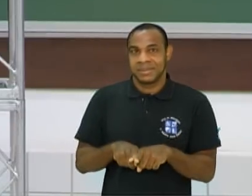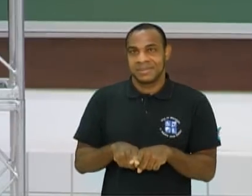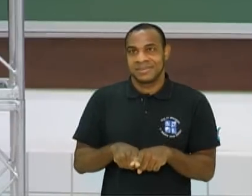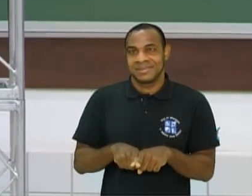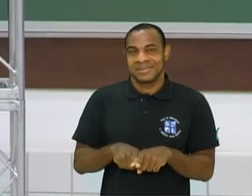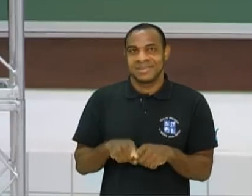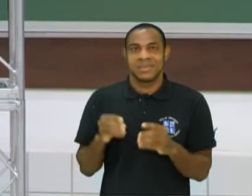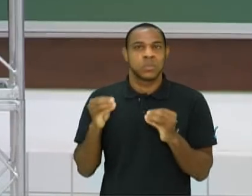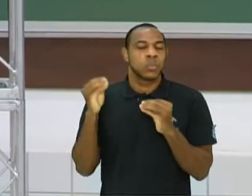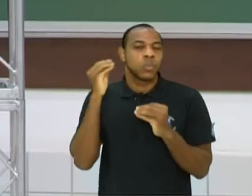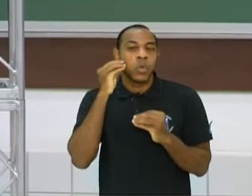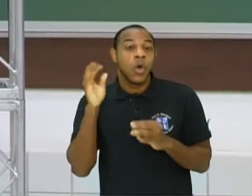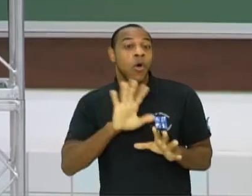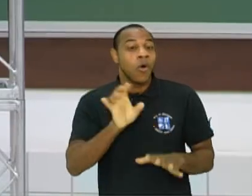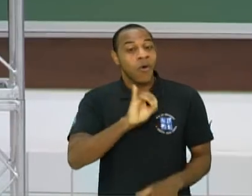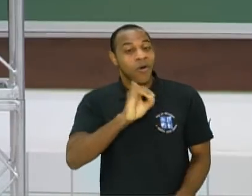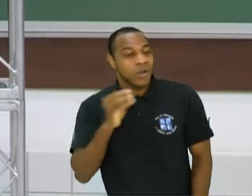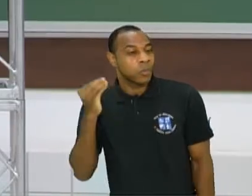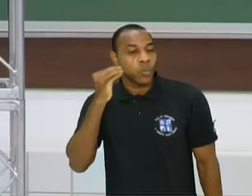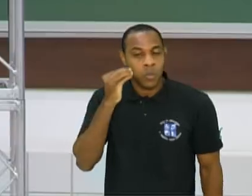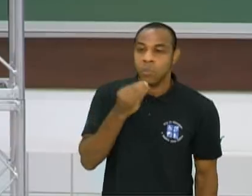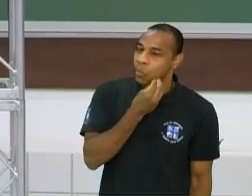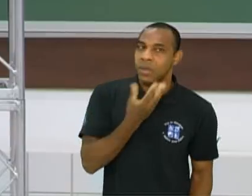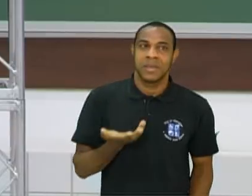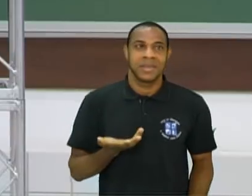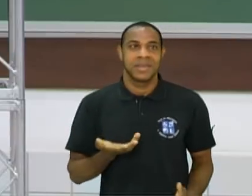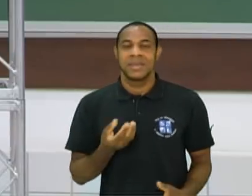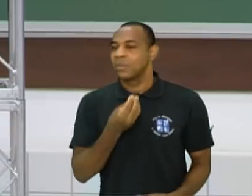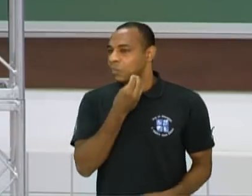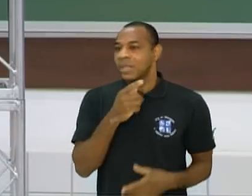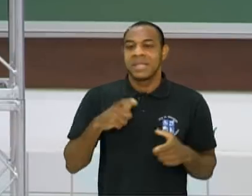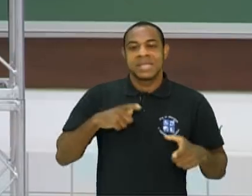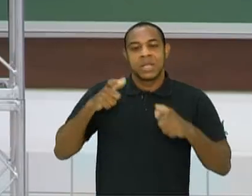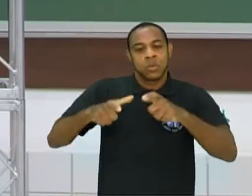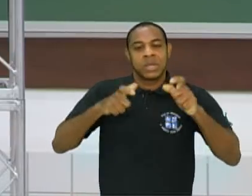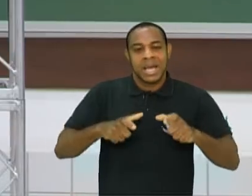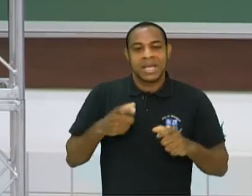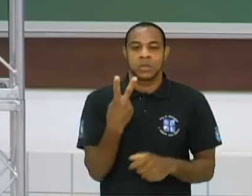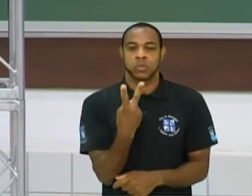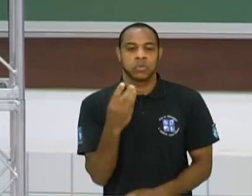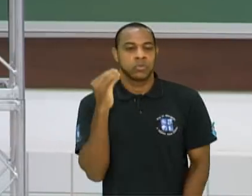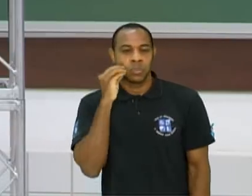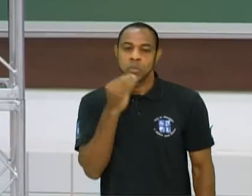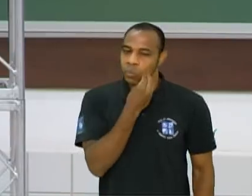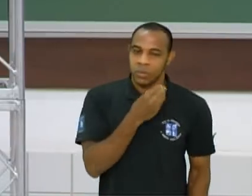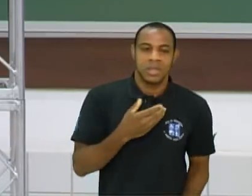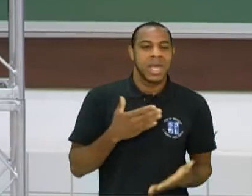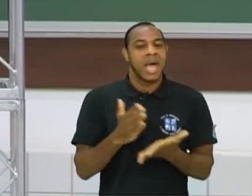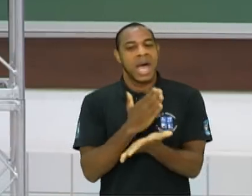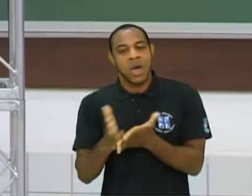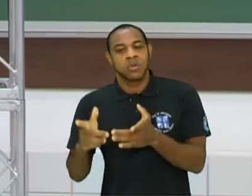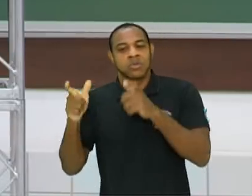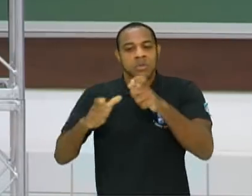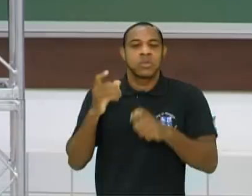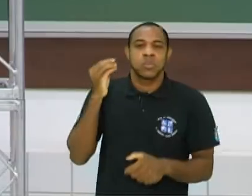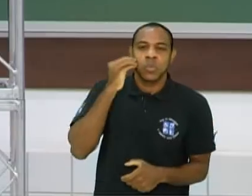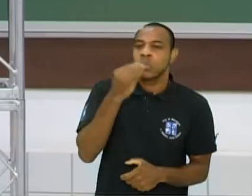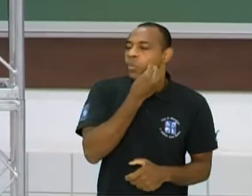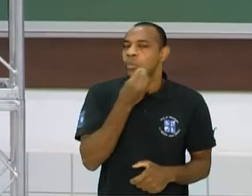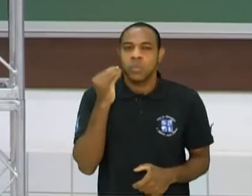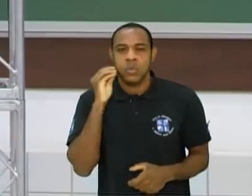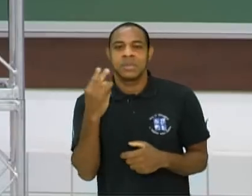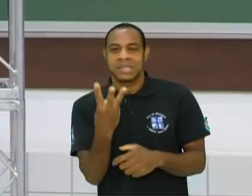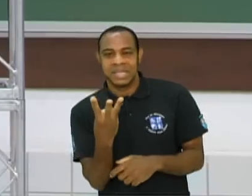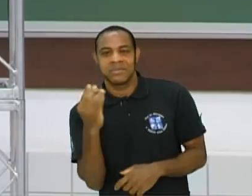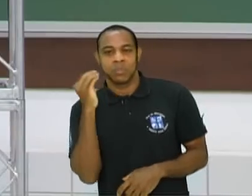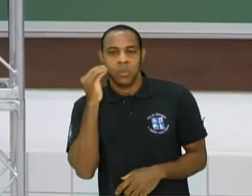diferença. Algumas regiões eles se cumprimentam com 2 beijinhos, em alguma região com 3, em algumas regiões é só um beijinho. Né?